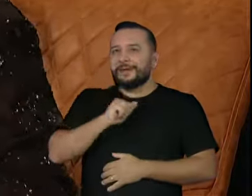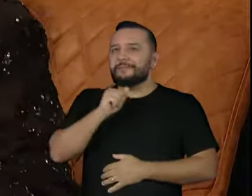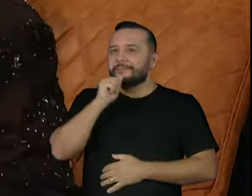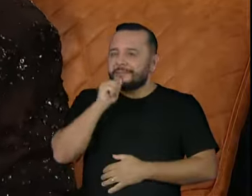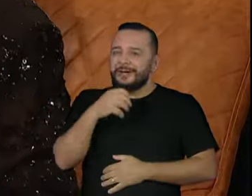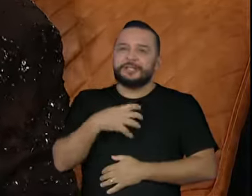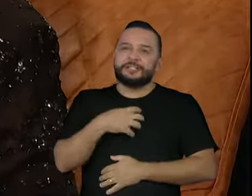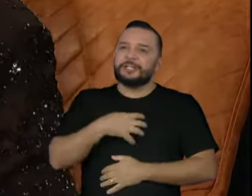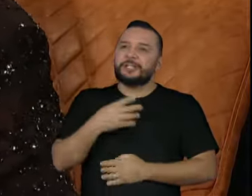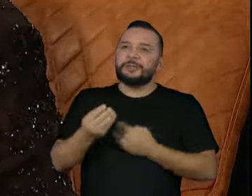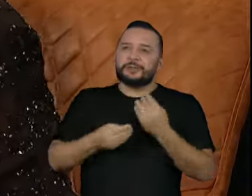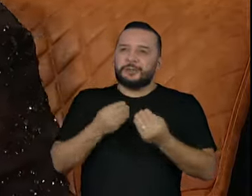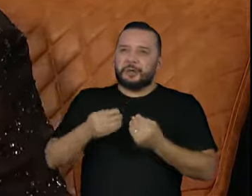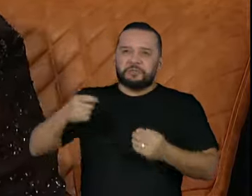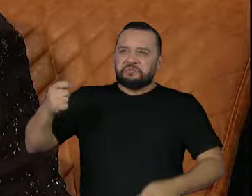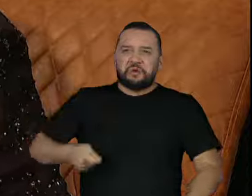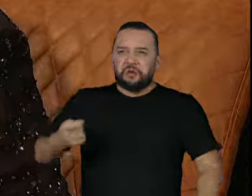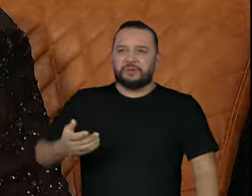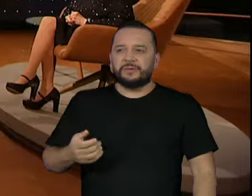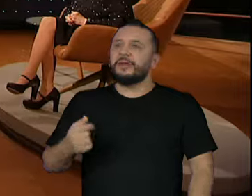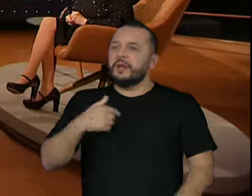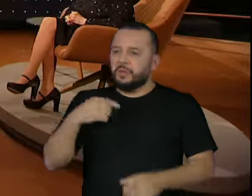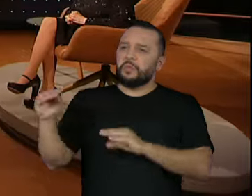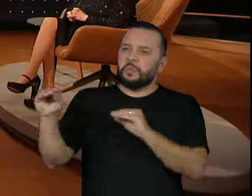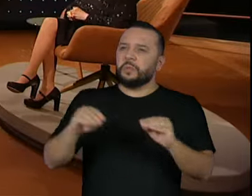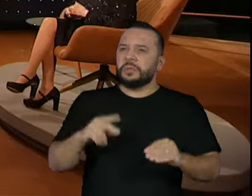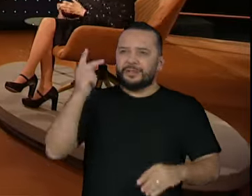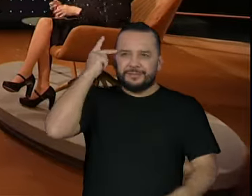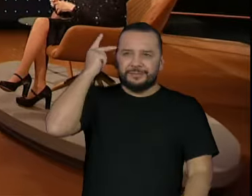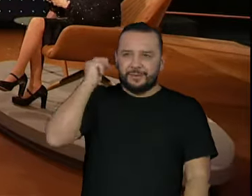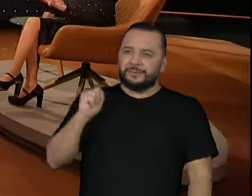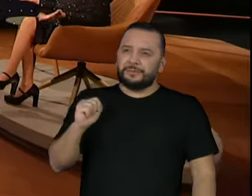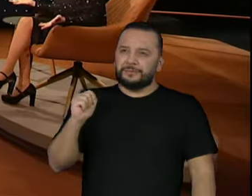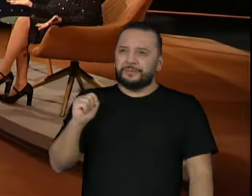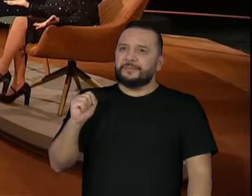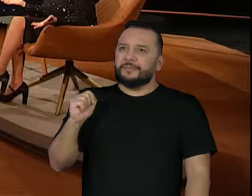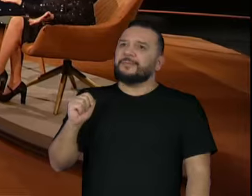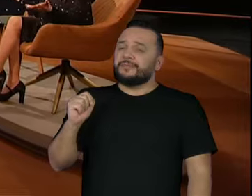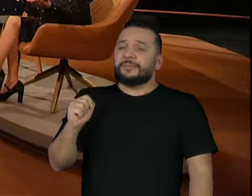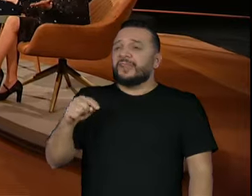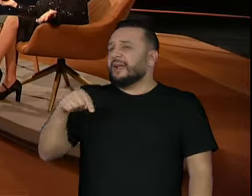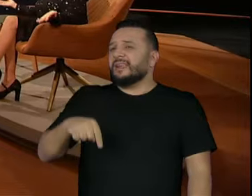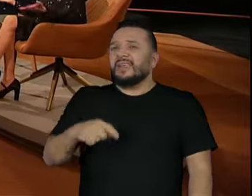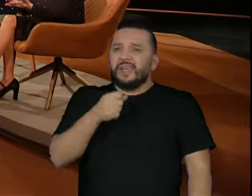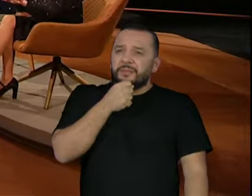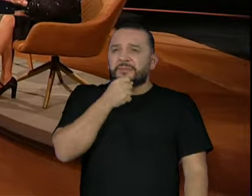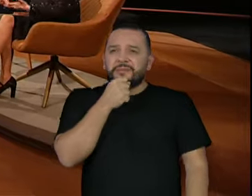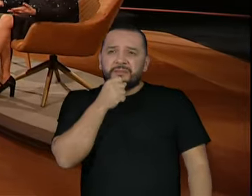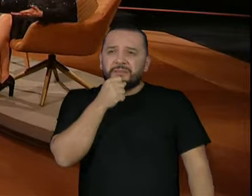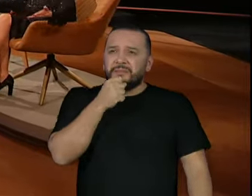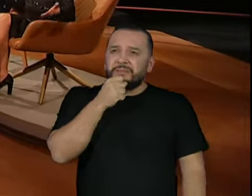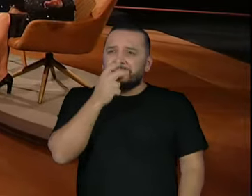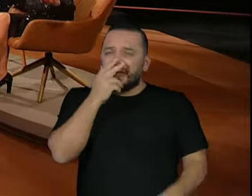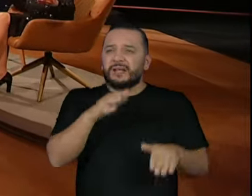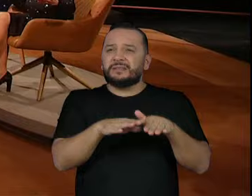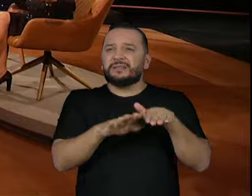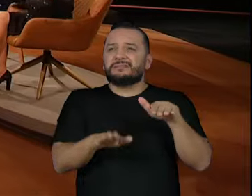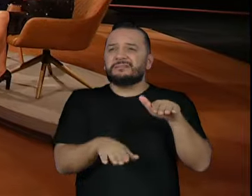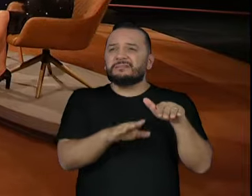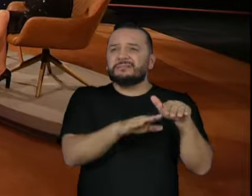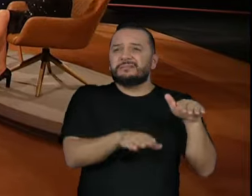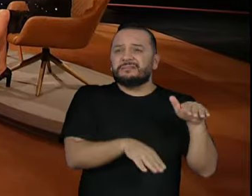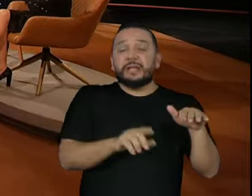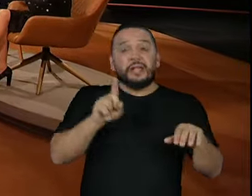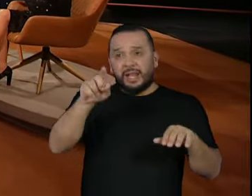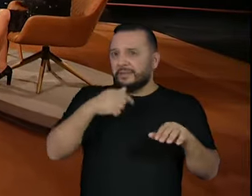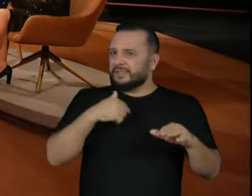né? E quando eu disse para ela, eu vou para São Paulo, porque ele disse, aqui você vai ser mais uma cantorinha de bossa nova, você vai ficar sempre assim. Lá